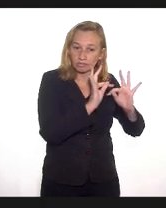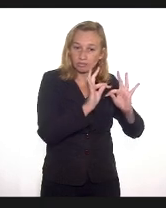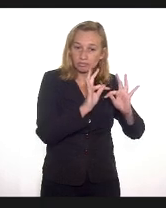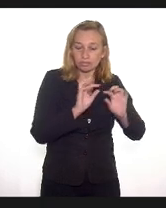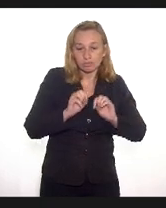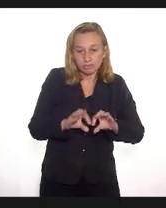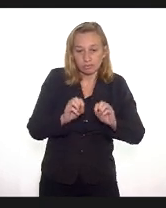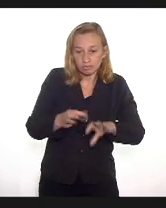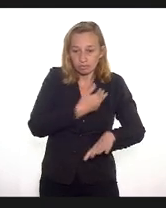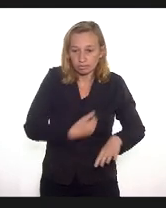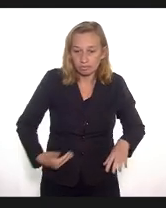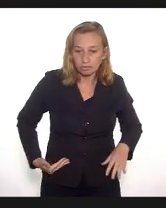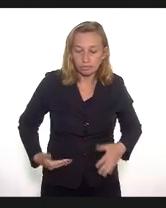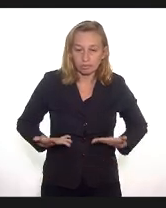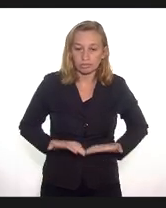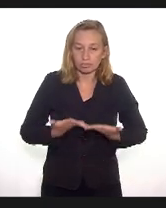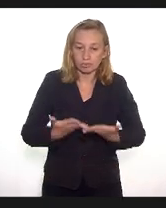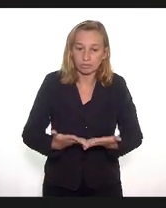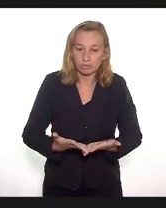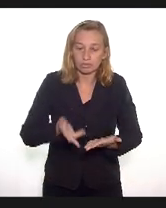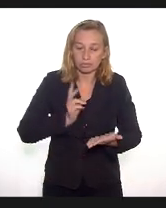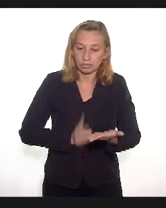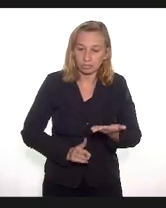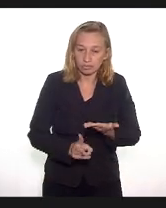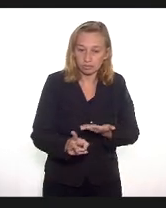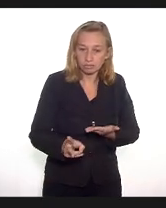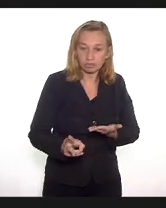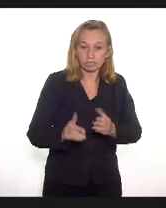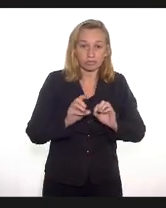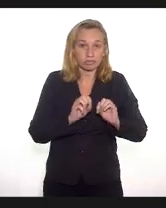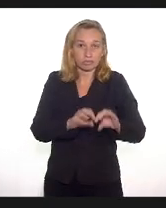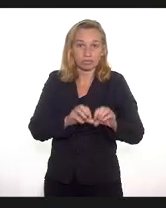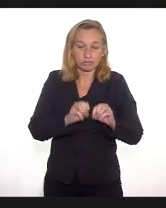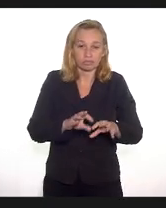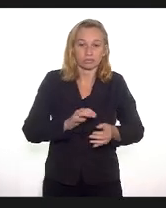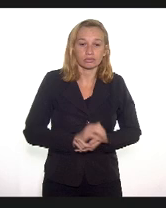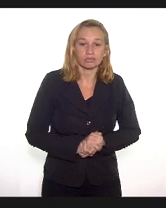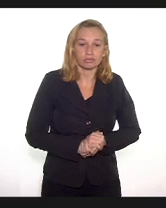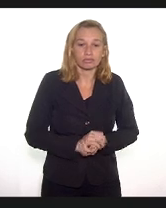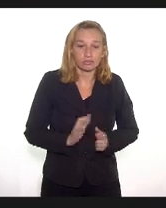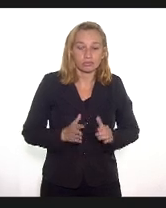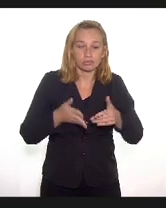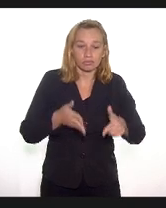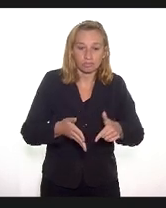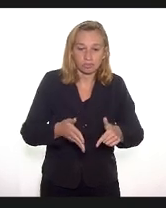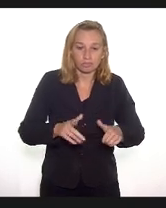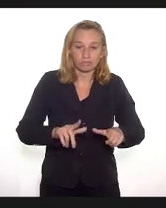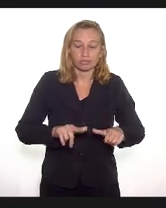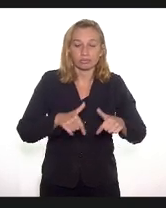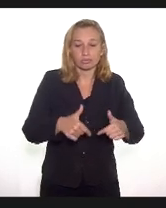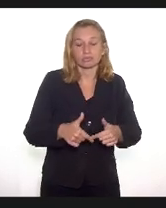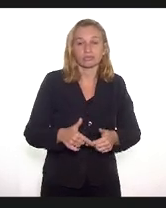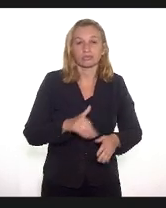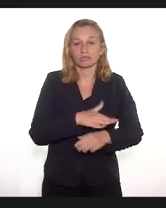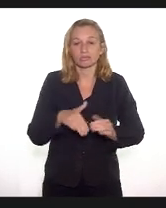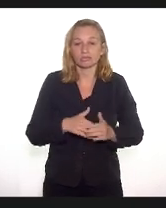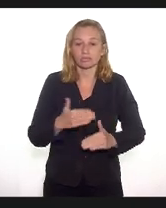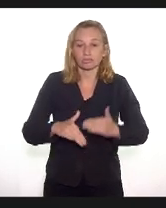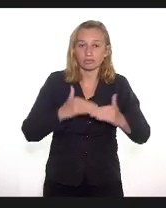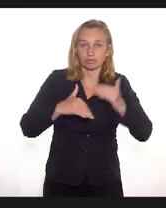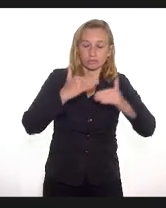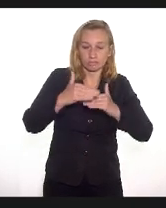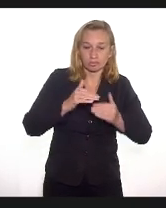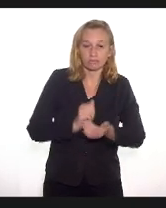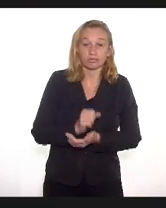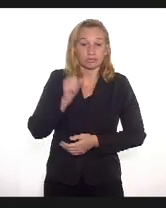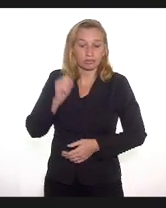e ofertas permanentes e constantes dessa educação, atingindo a todos os envolvidos nesse processo. E aí